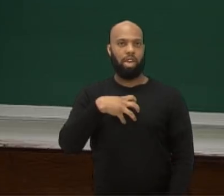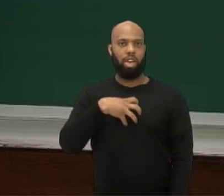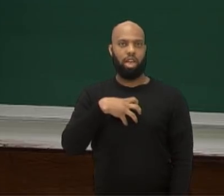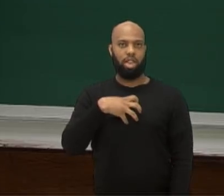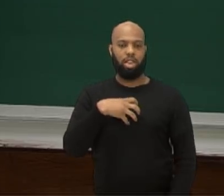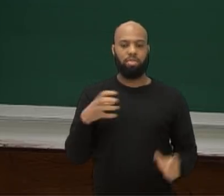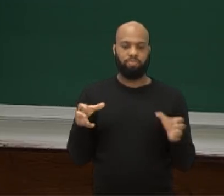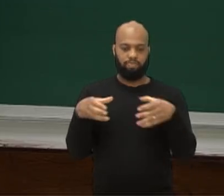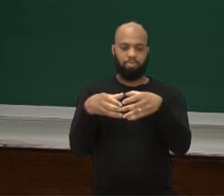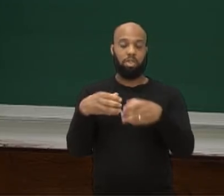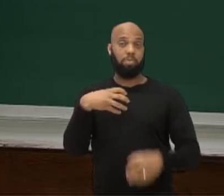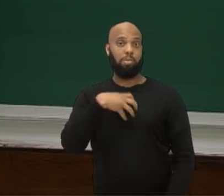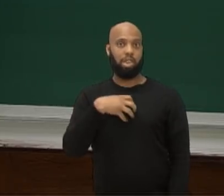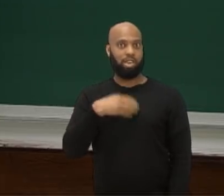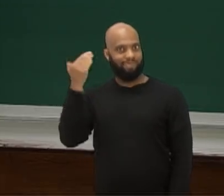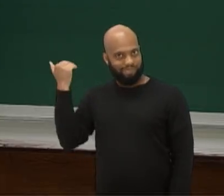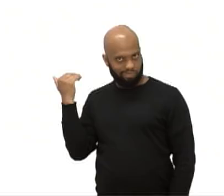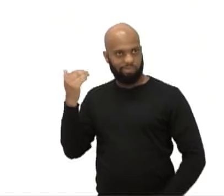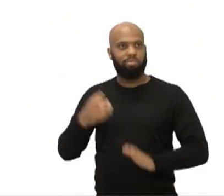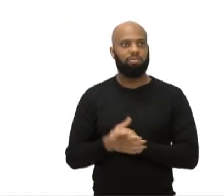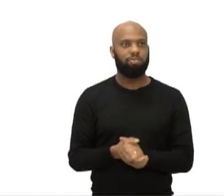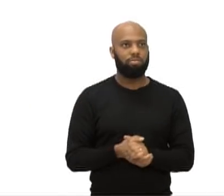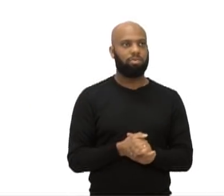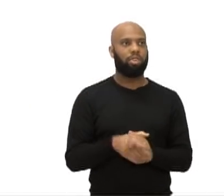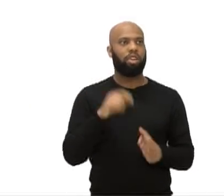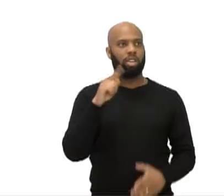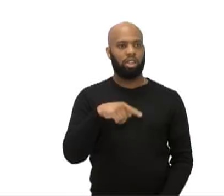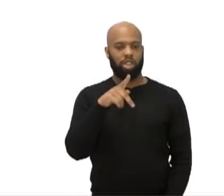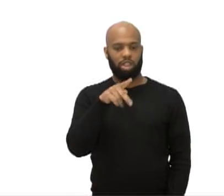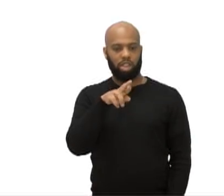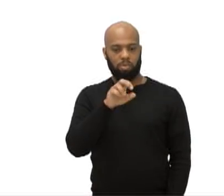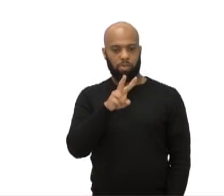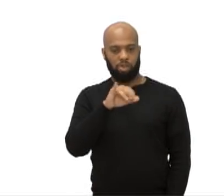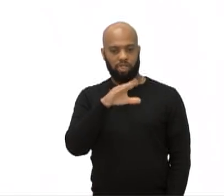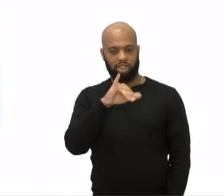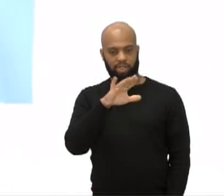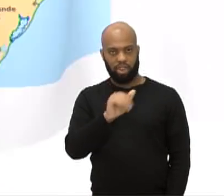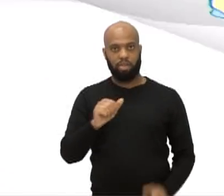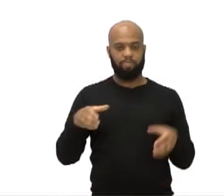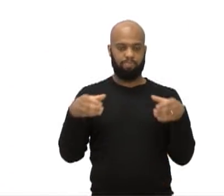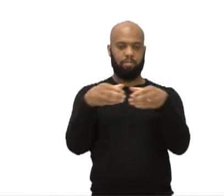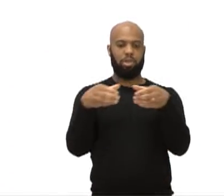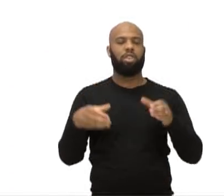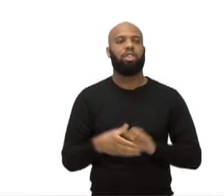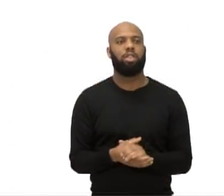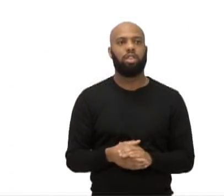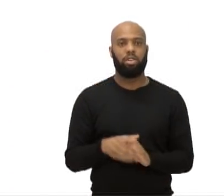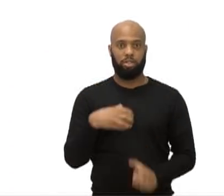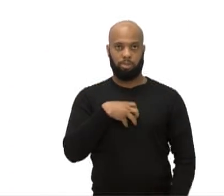da Bahia, certo? Então, estamos falando dessa província aqui.